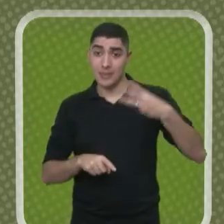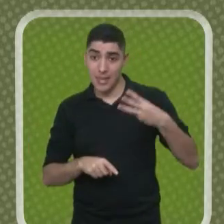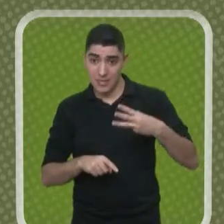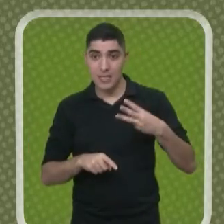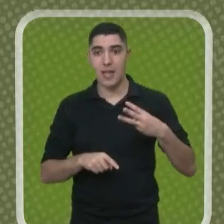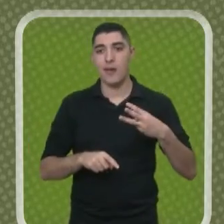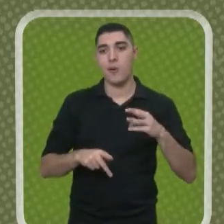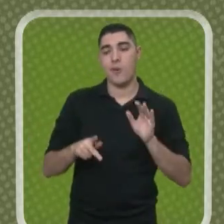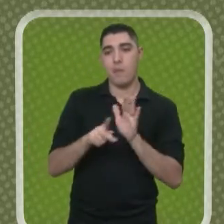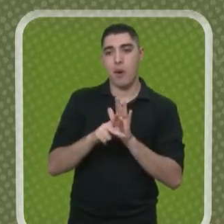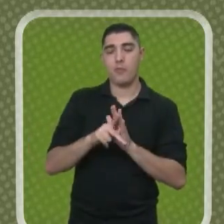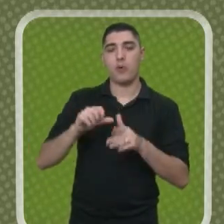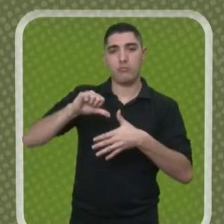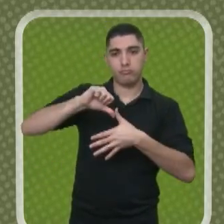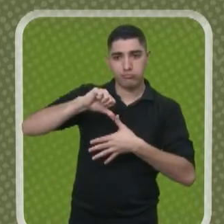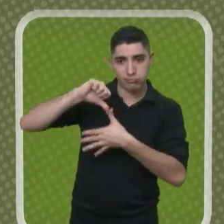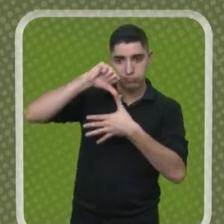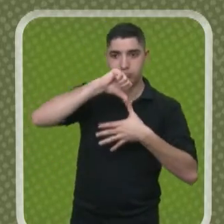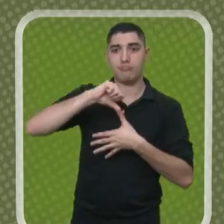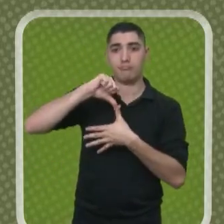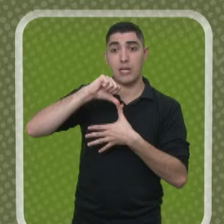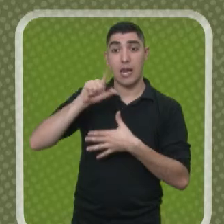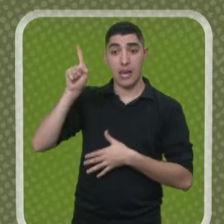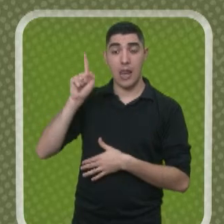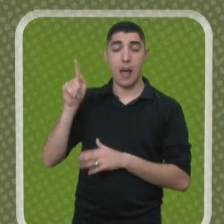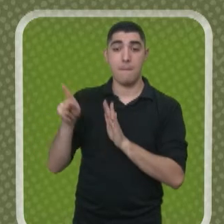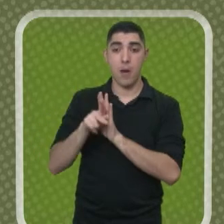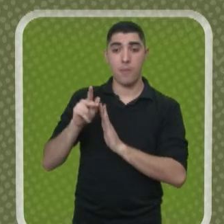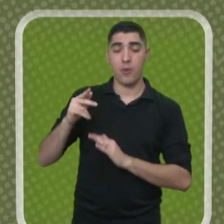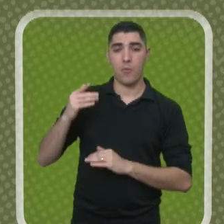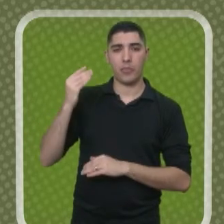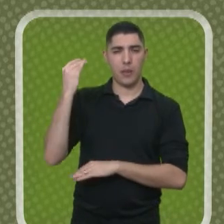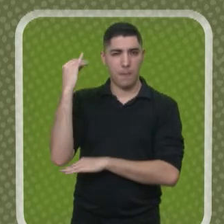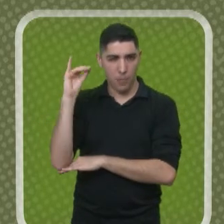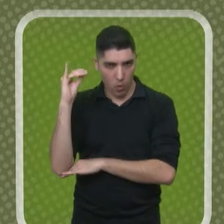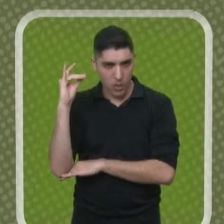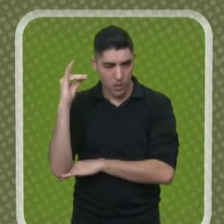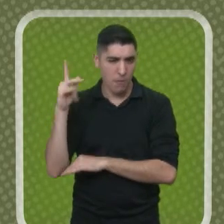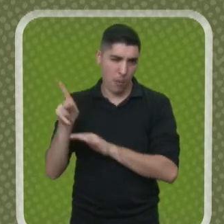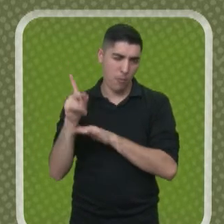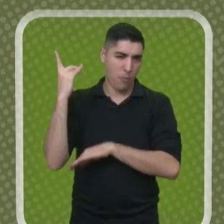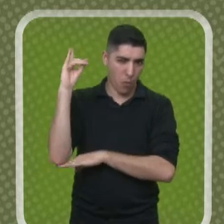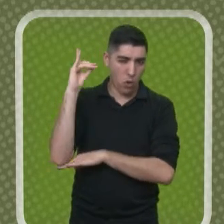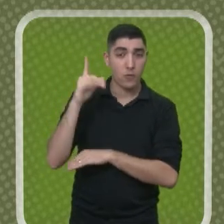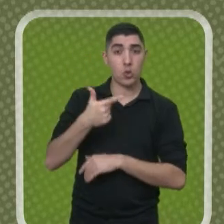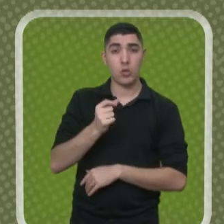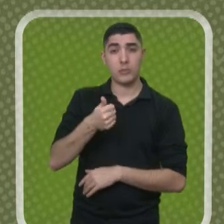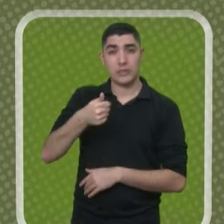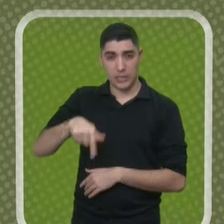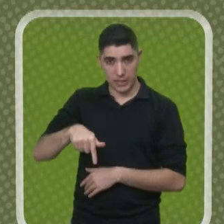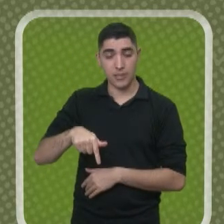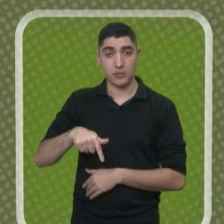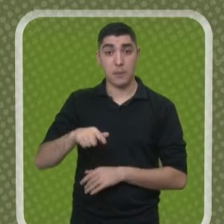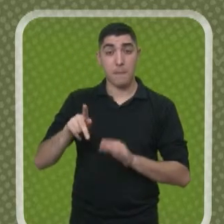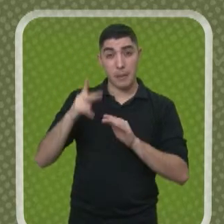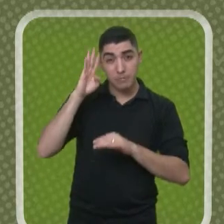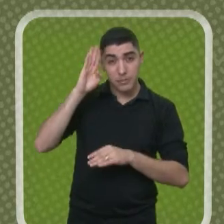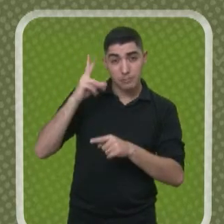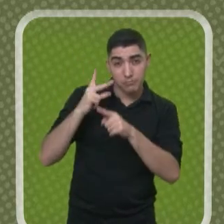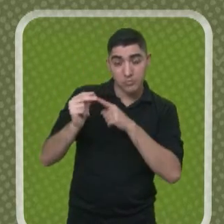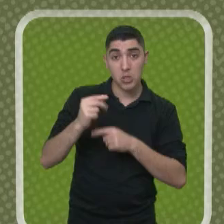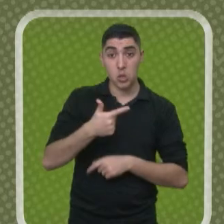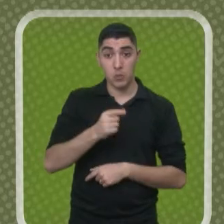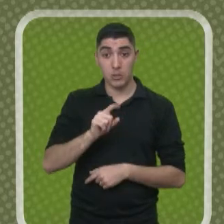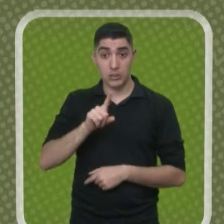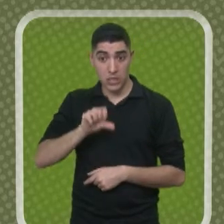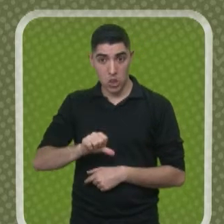lugar no Campeonato Sul-Americano realizado na Bolívia em 2017. Mas a principal conquista veio em 2019,